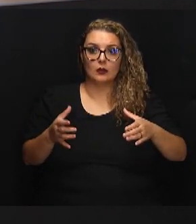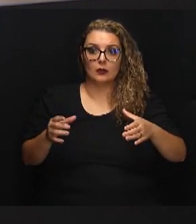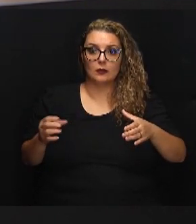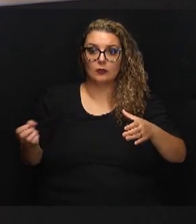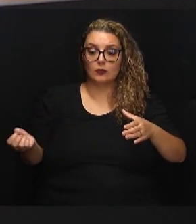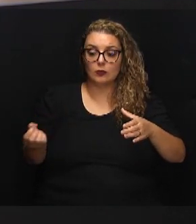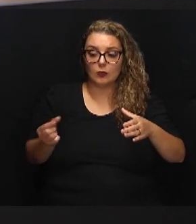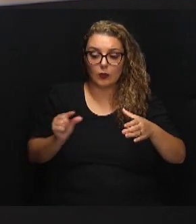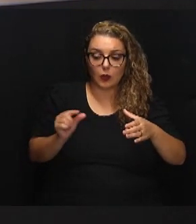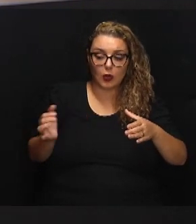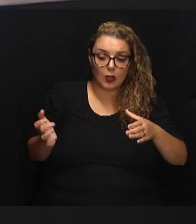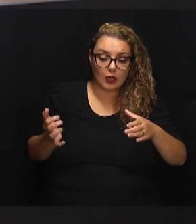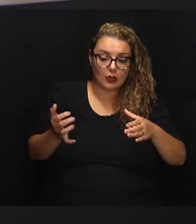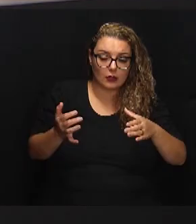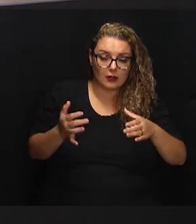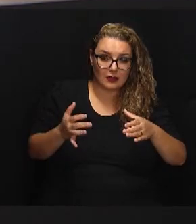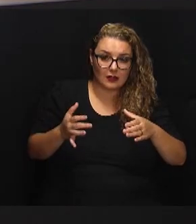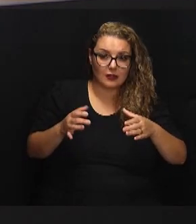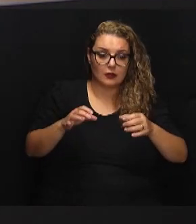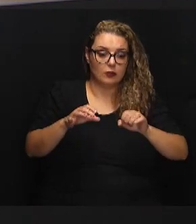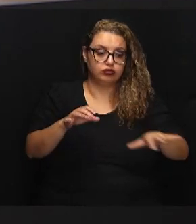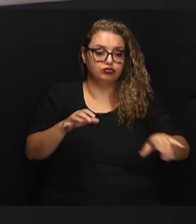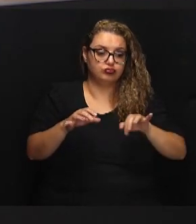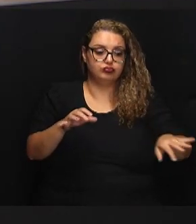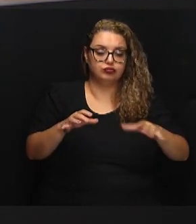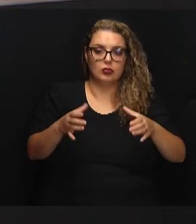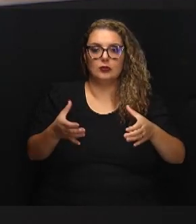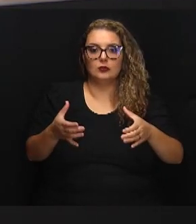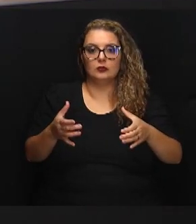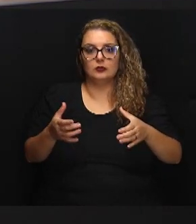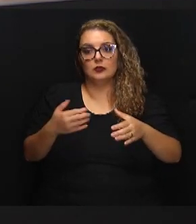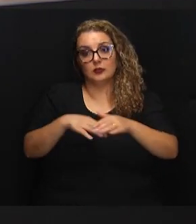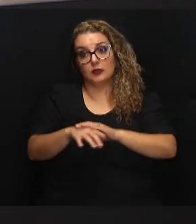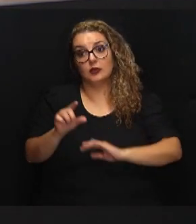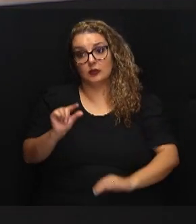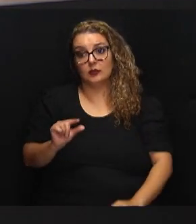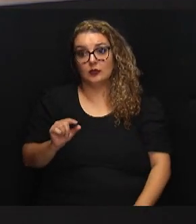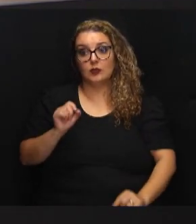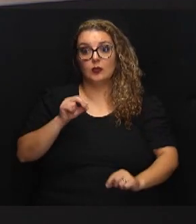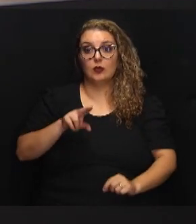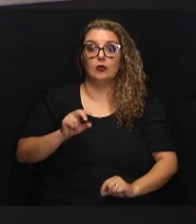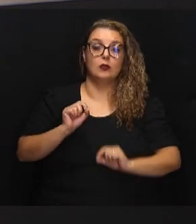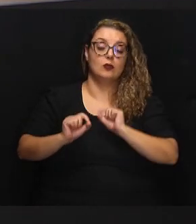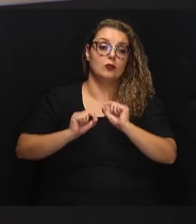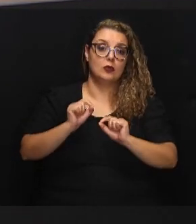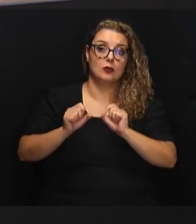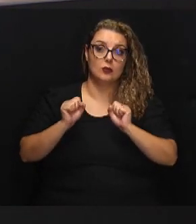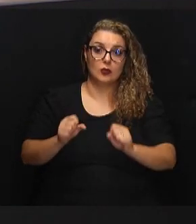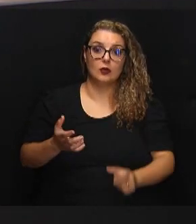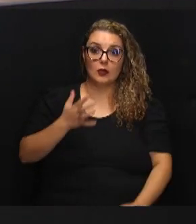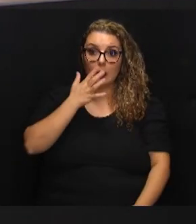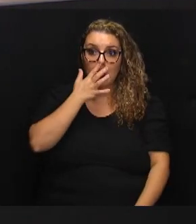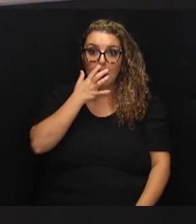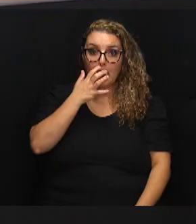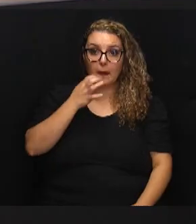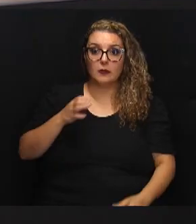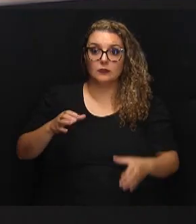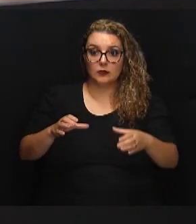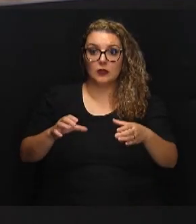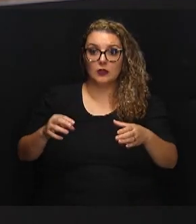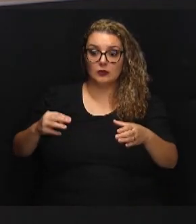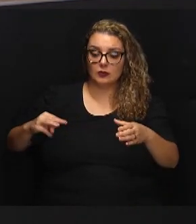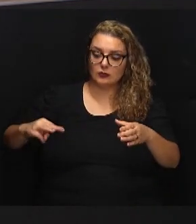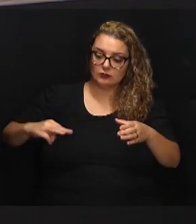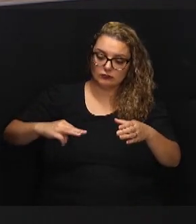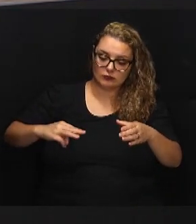entradas, eu tenho muitas saídas, então né, vai reter pouco. Ou o que eu posso ter? Eu posso ter 2, 3 caninhos entrando aqui, né? Então eu posso ter